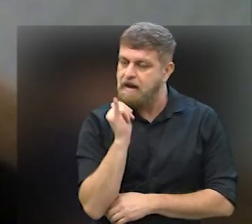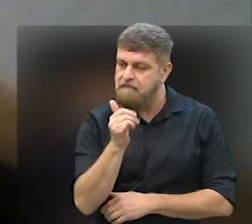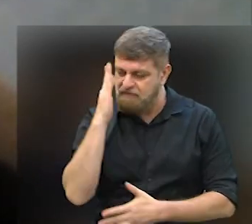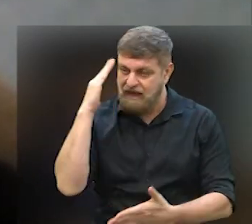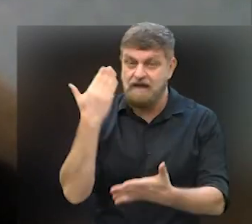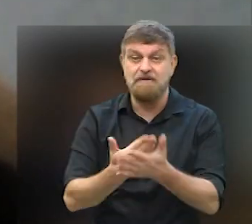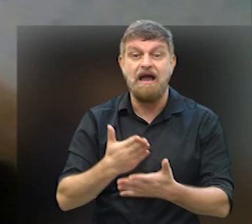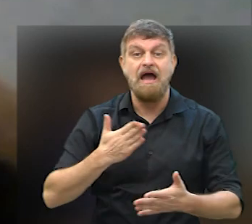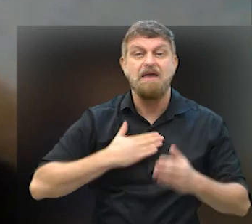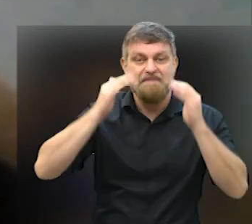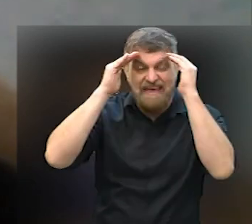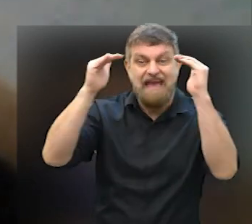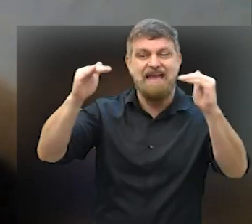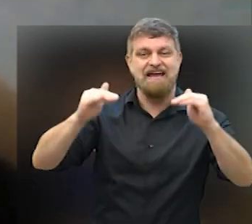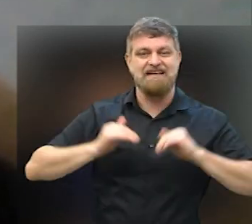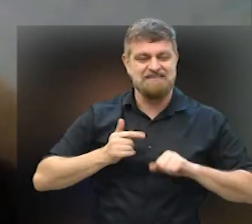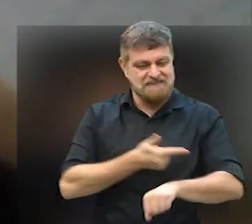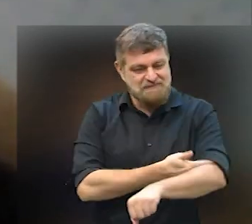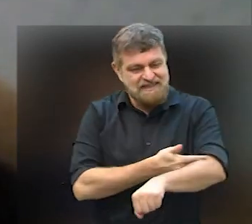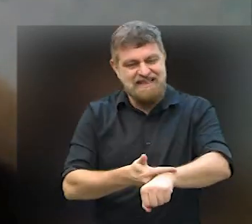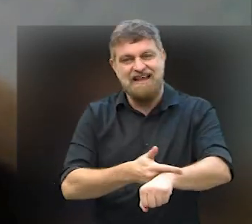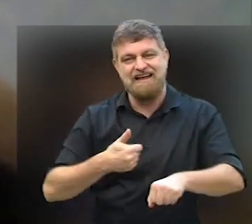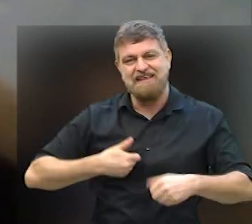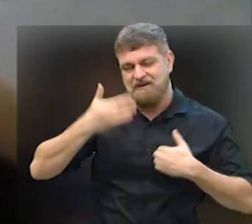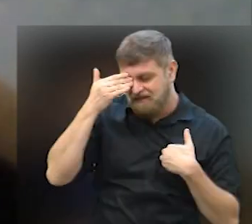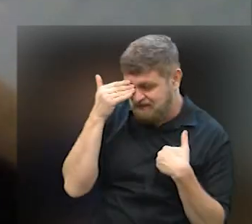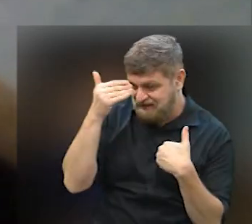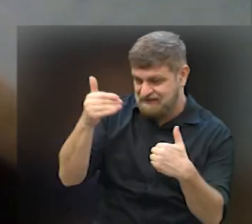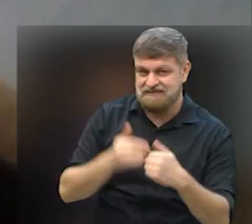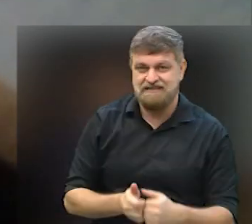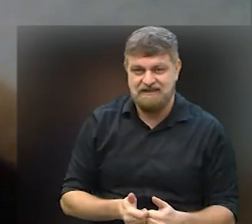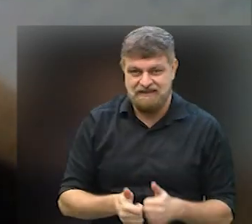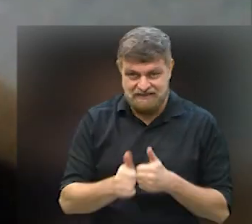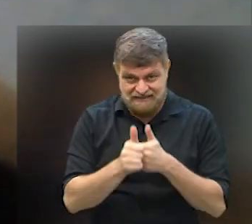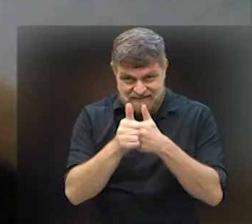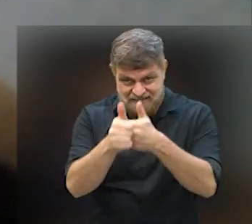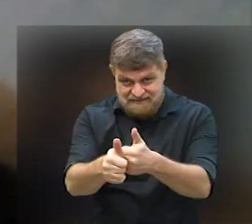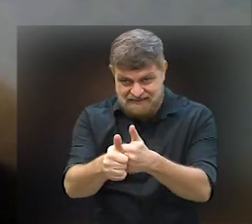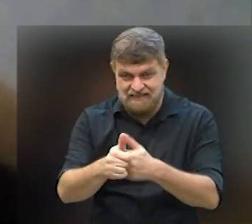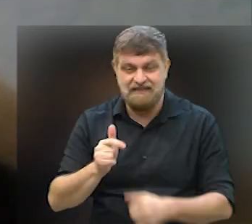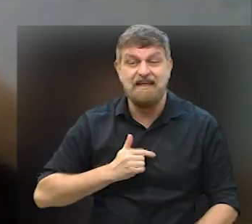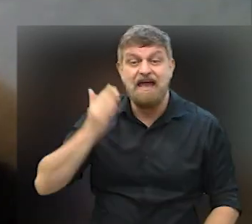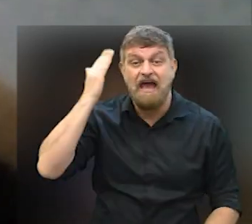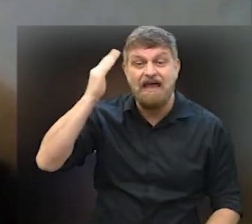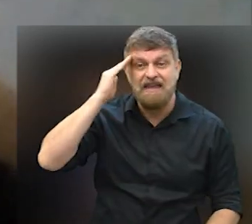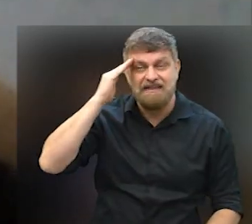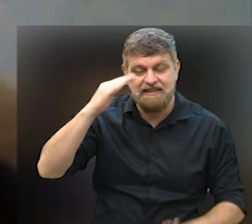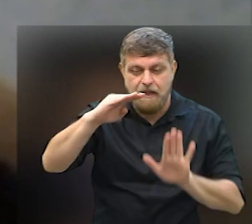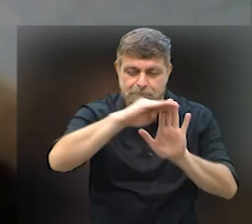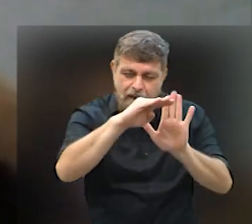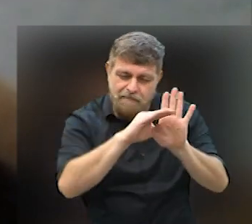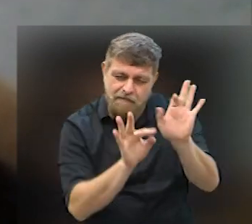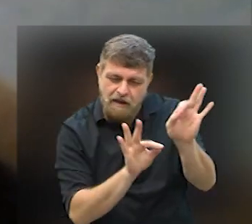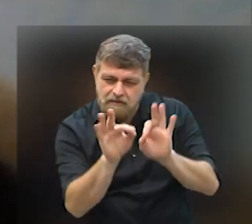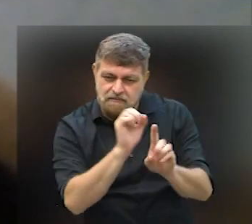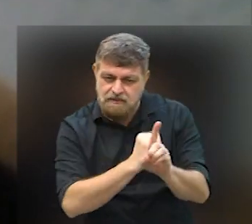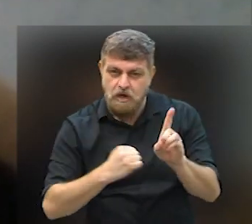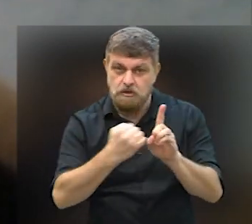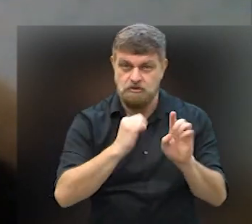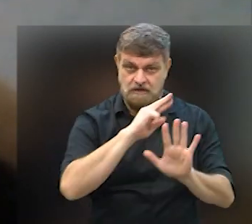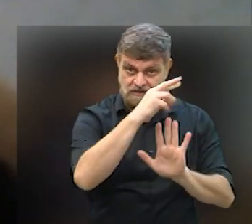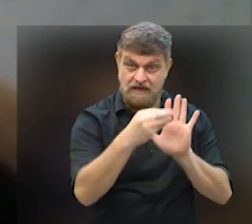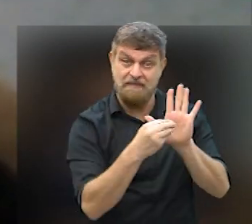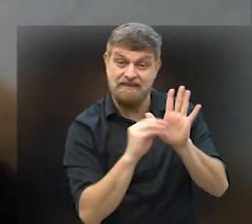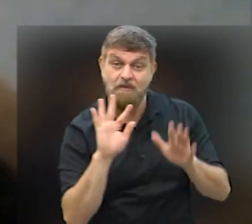nossa história e respeitarem a nossa história. Eu é que tenho que agradecer. Quem puder seguir em frente nos seguindo, entender quais são os próximos projetos socioambientais